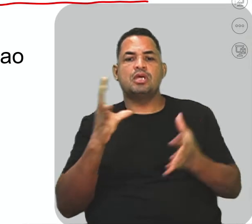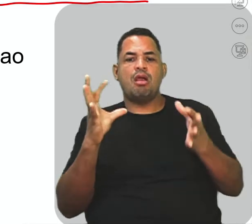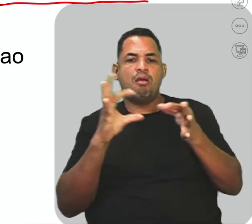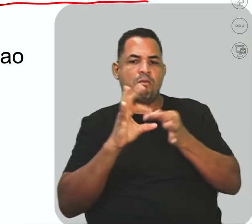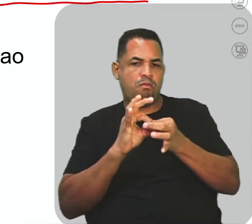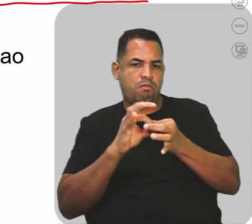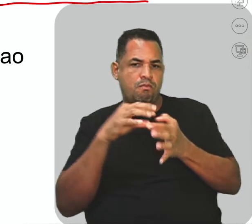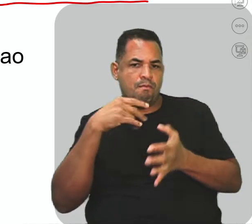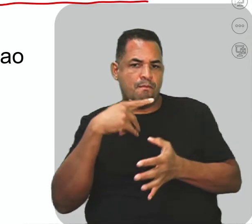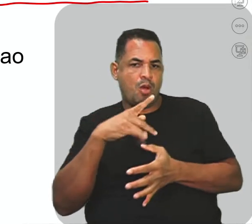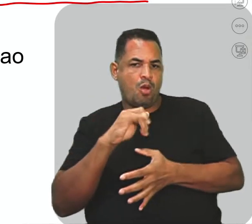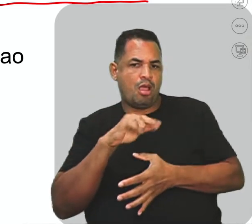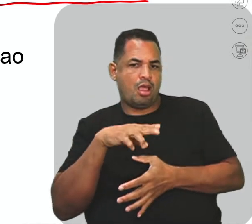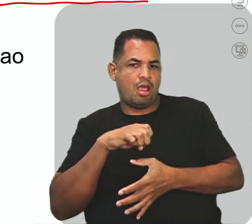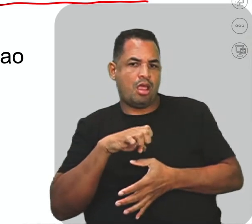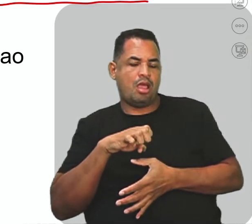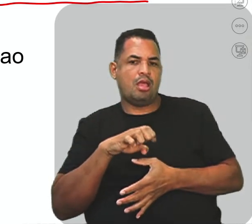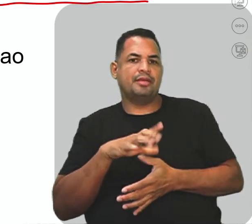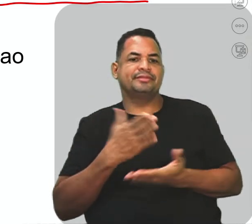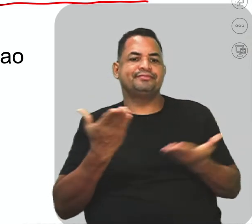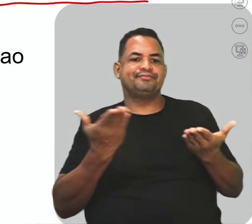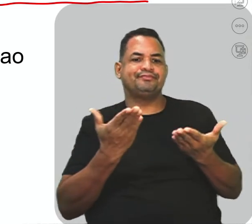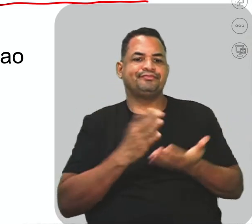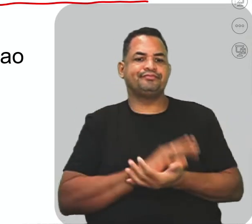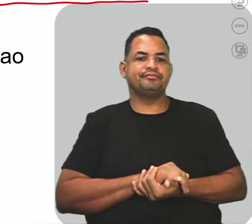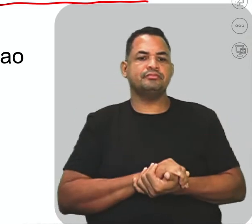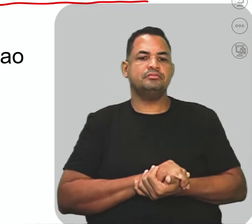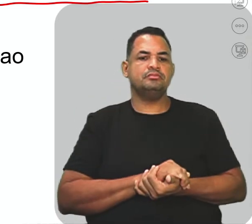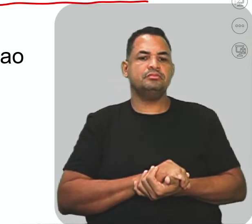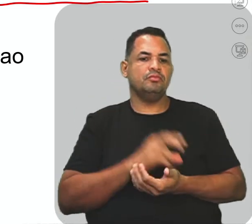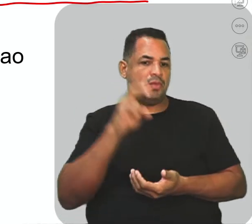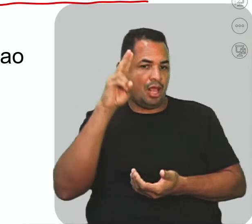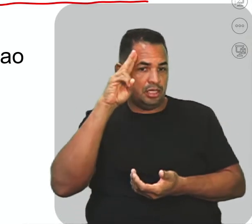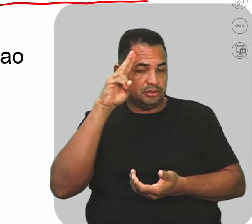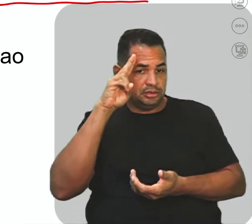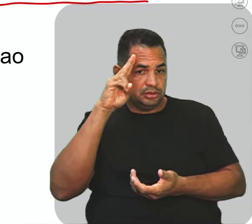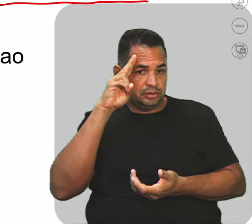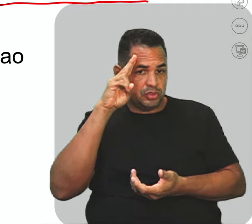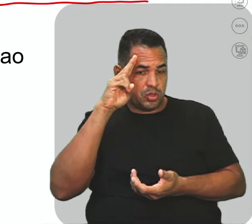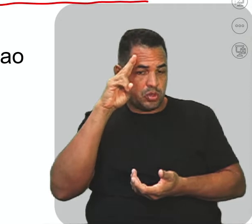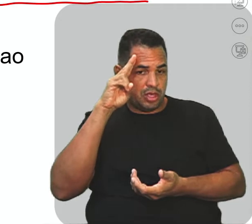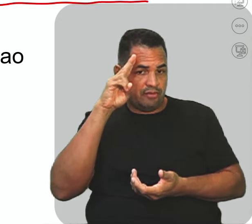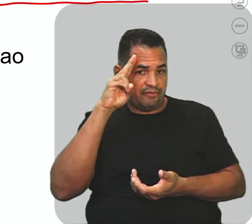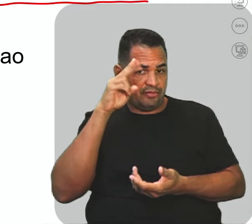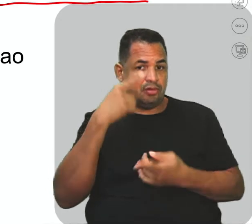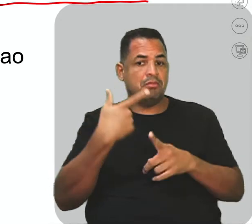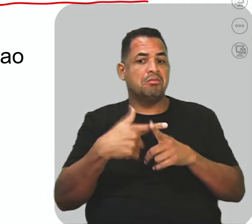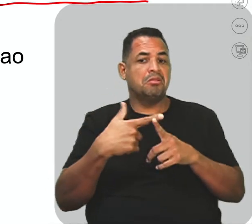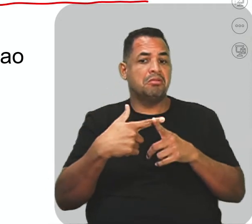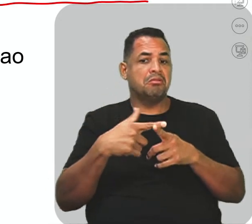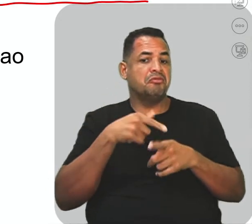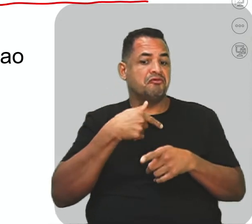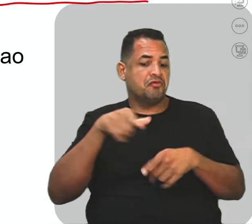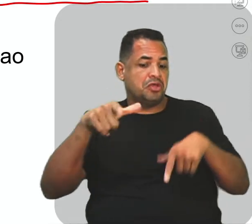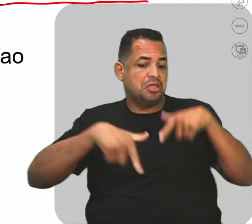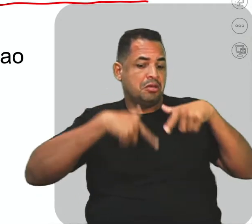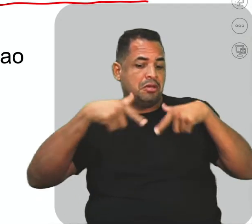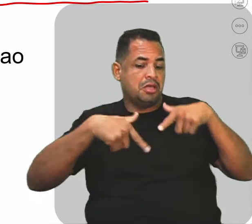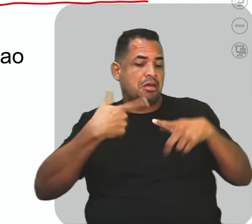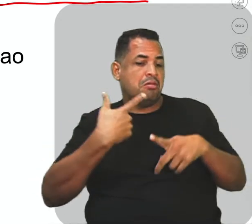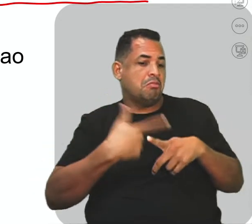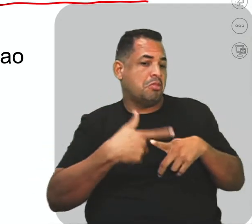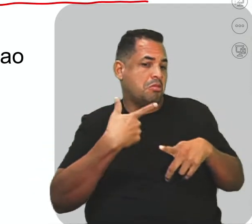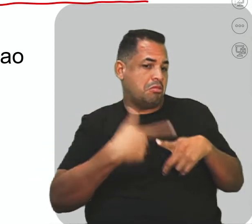quê. Segundo exemplo, na segunda-feira não foi ao trabalho porque estava doente. Vejam que